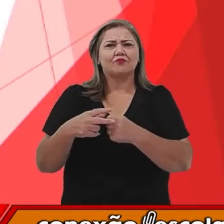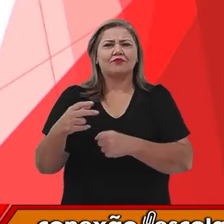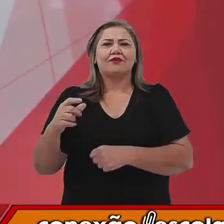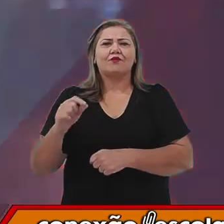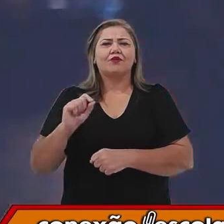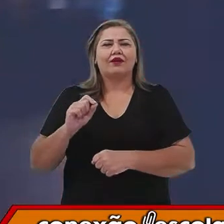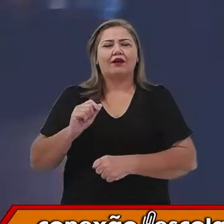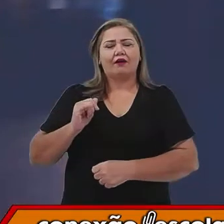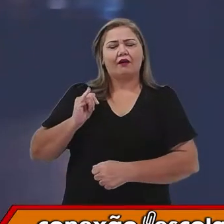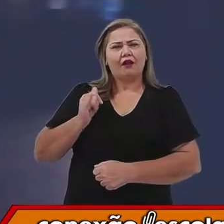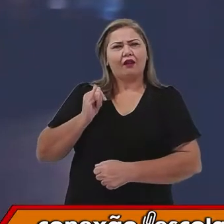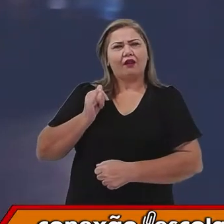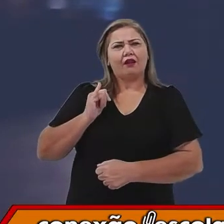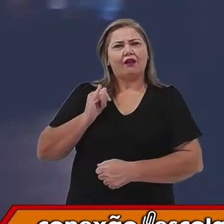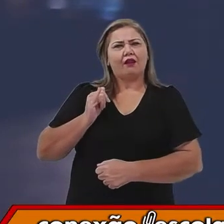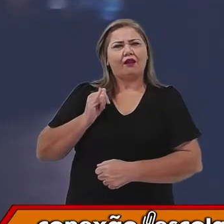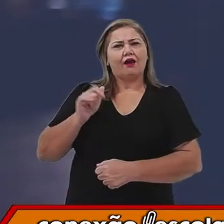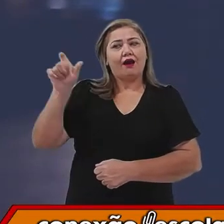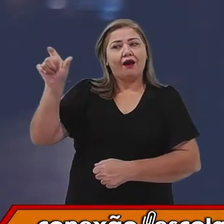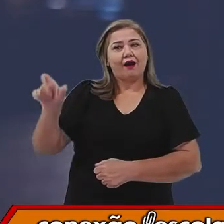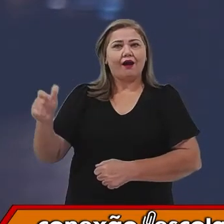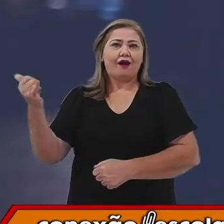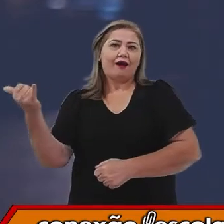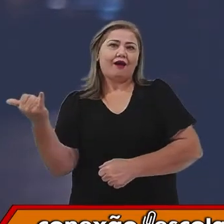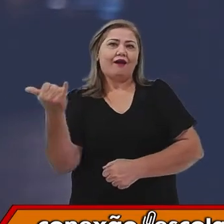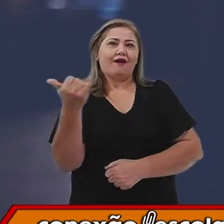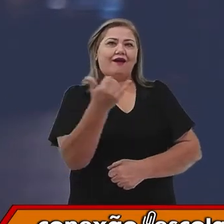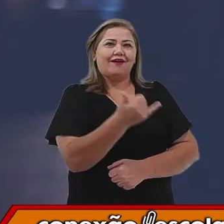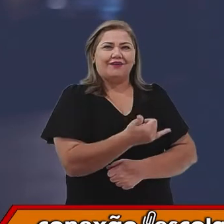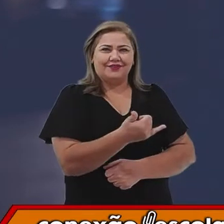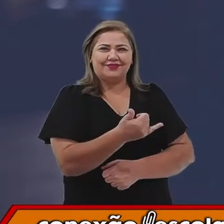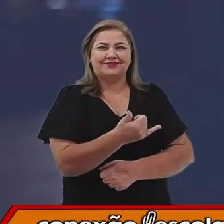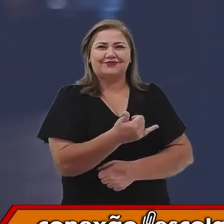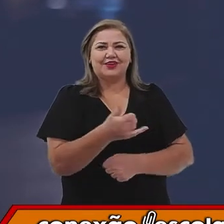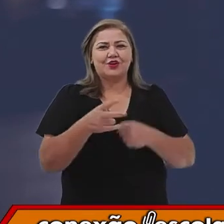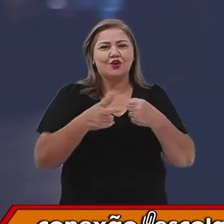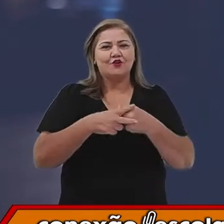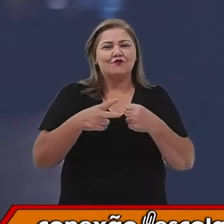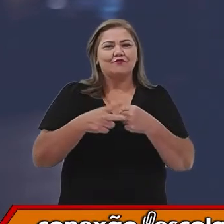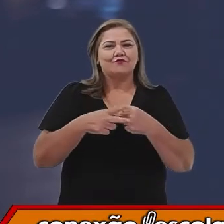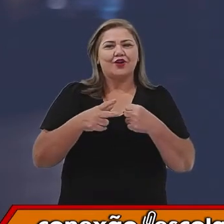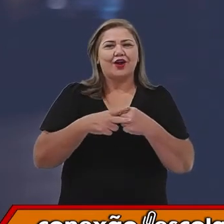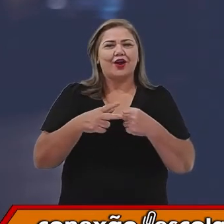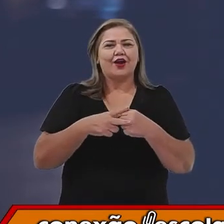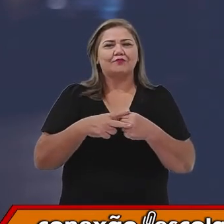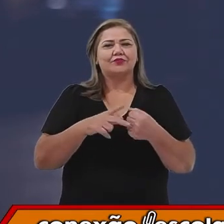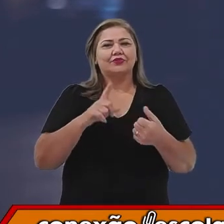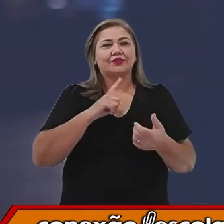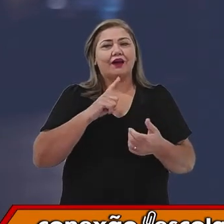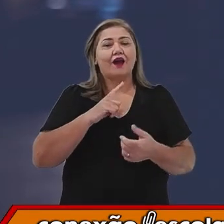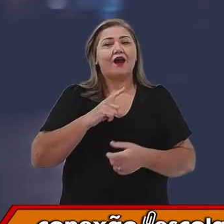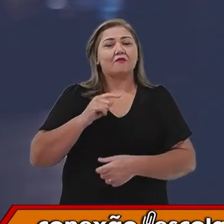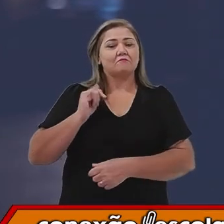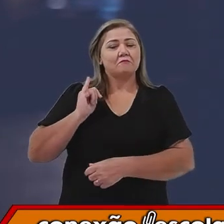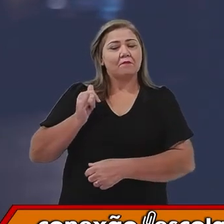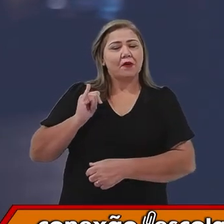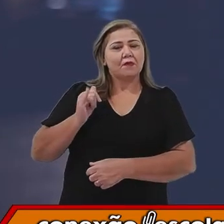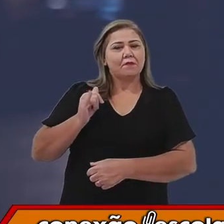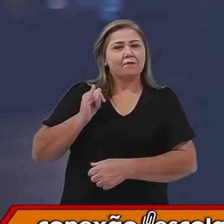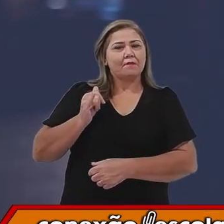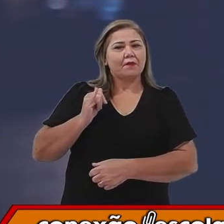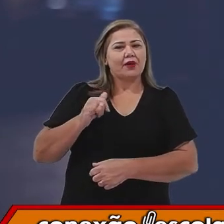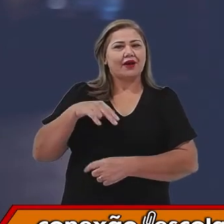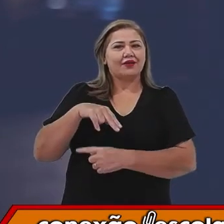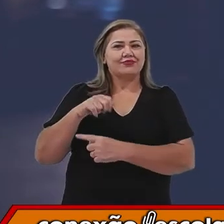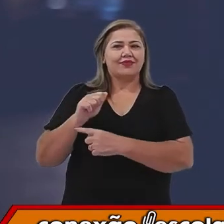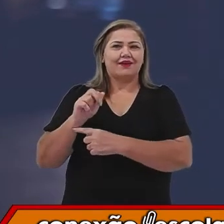personagens. É um verbo, então, que direciona no texto para o leitor quando um personagem vai falar. E veja que